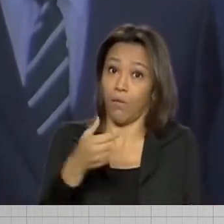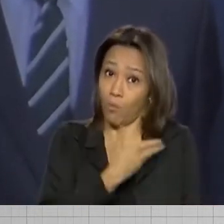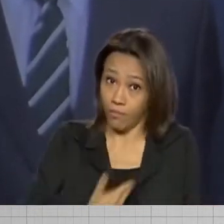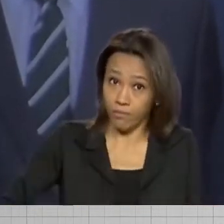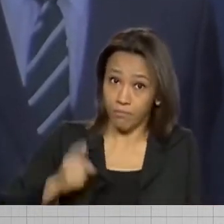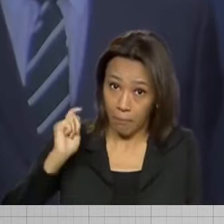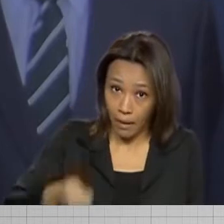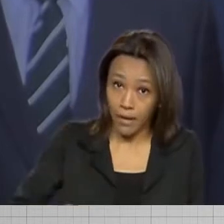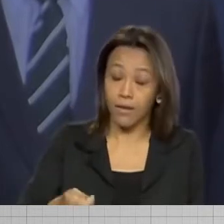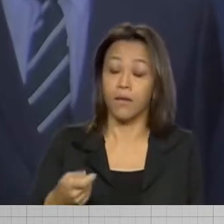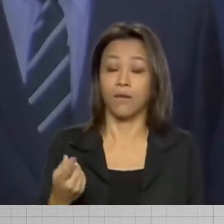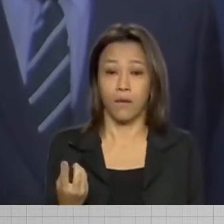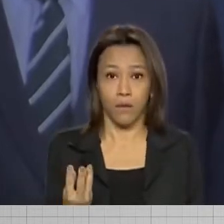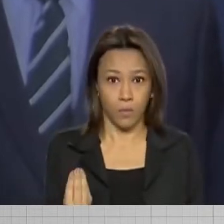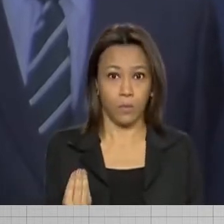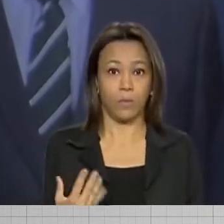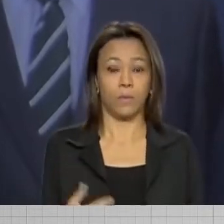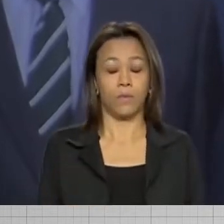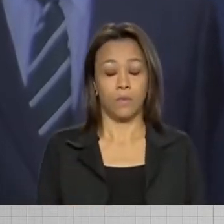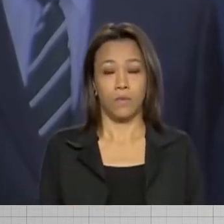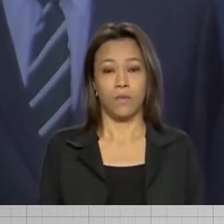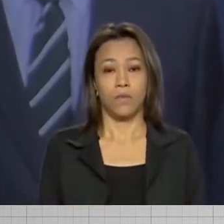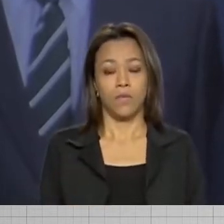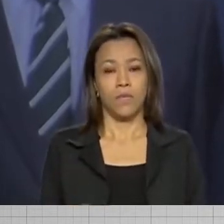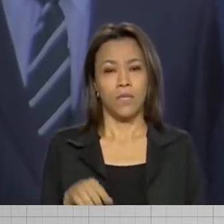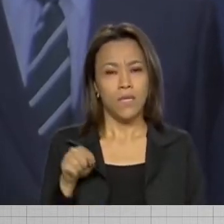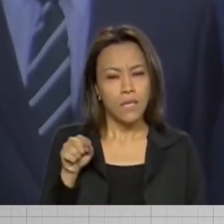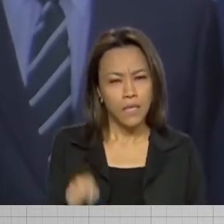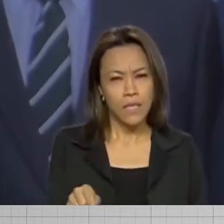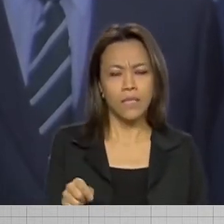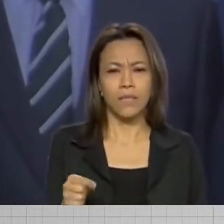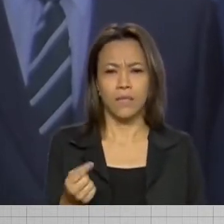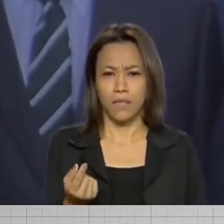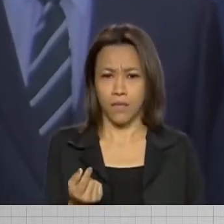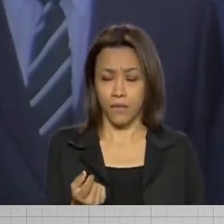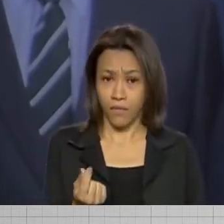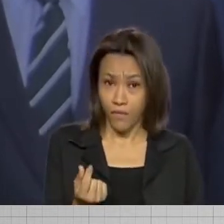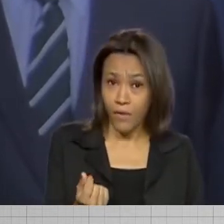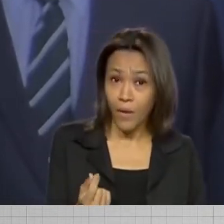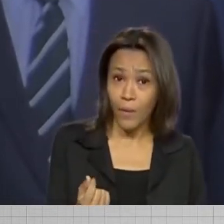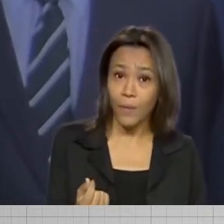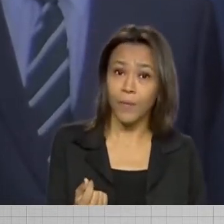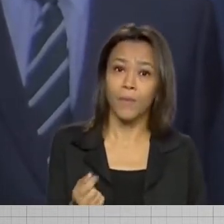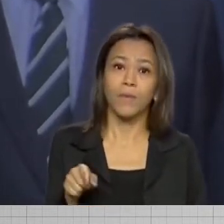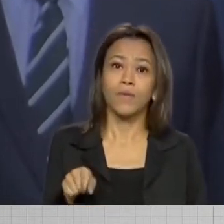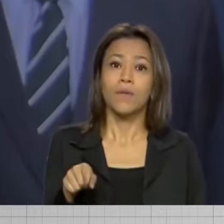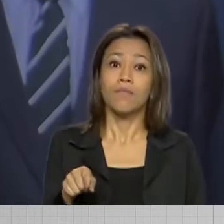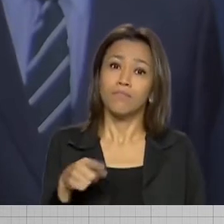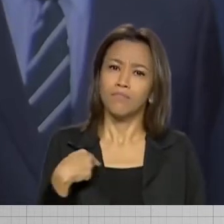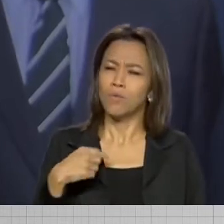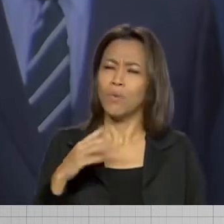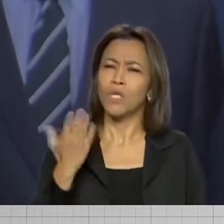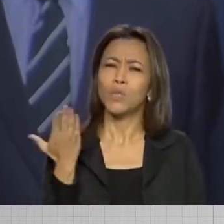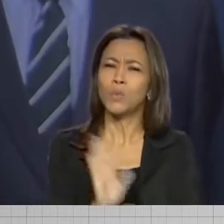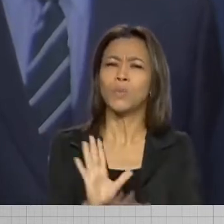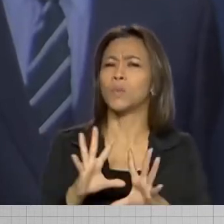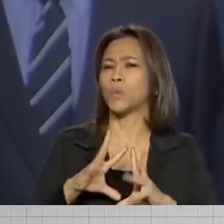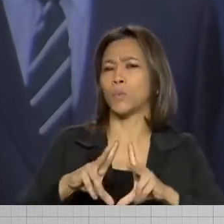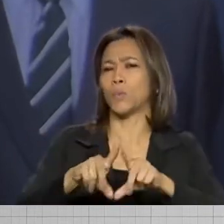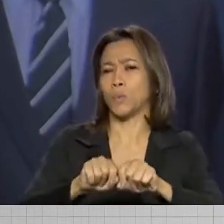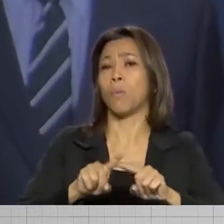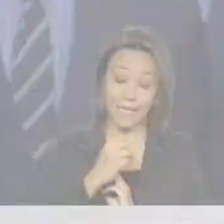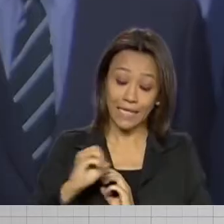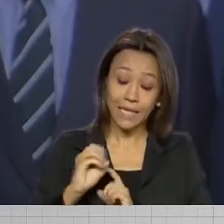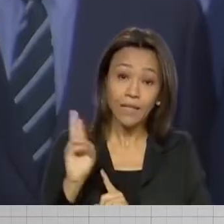E podemos dizer que não é um valor o suficiente, muitas vezes, para todas as necessidades, mas basicamente